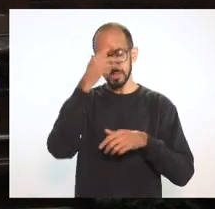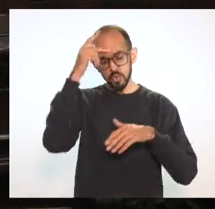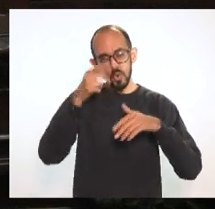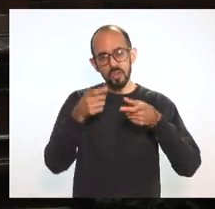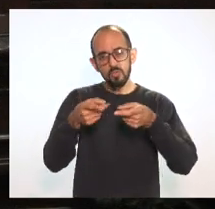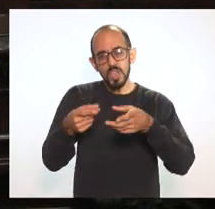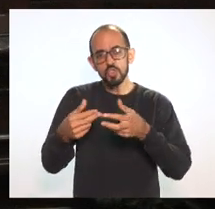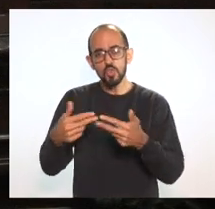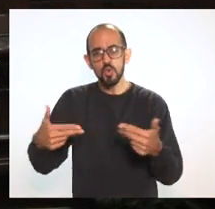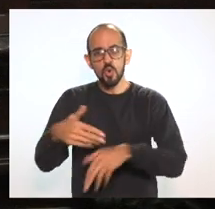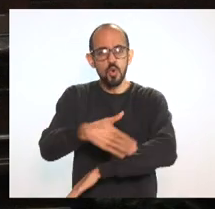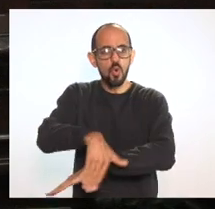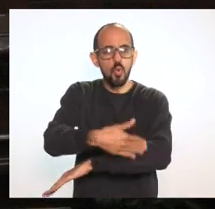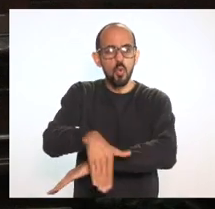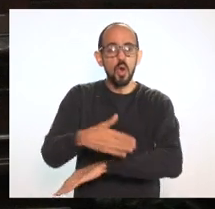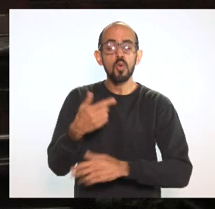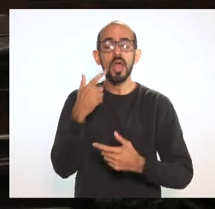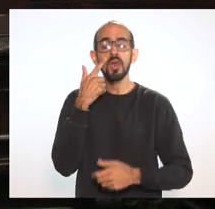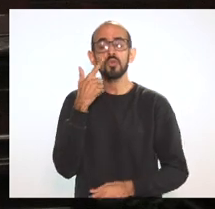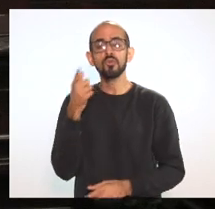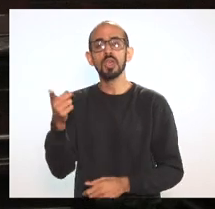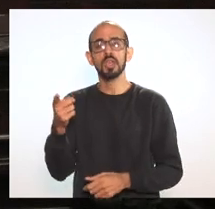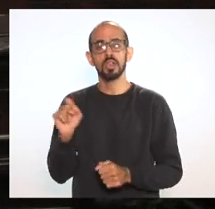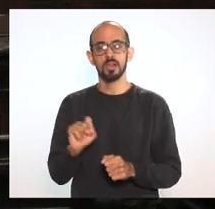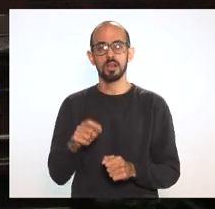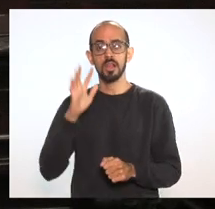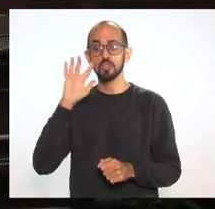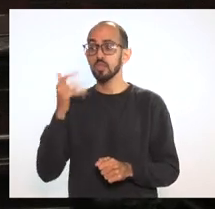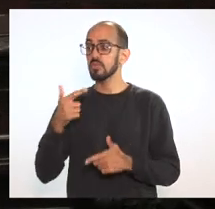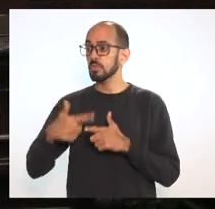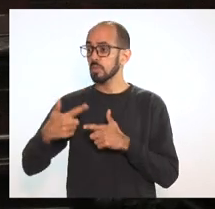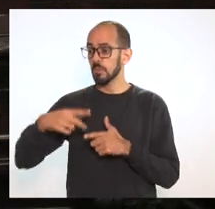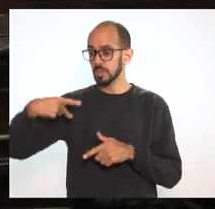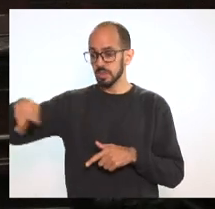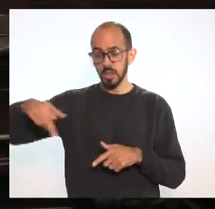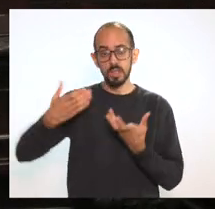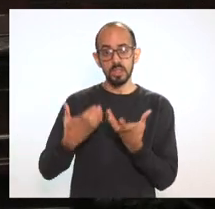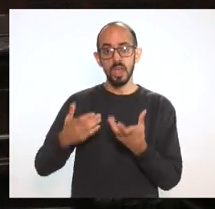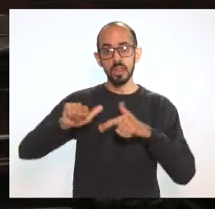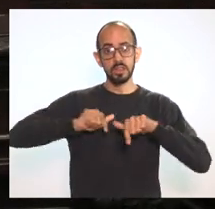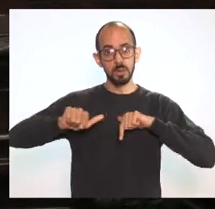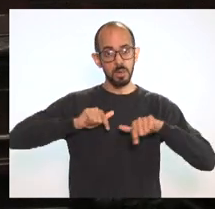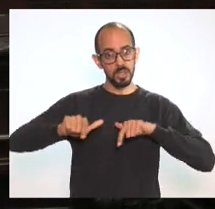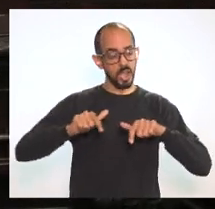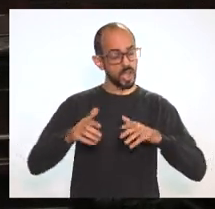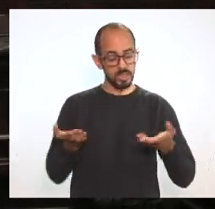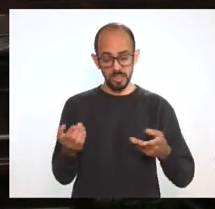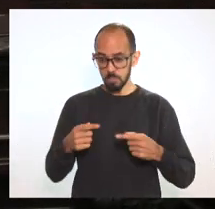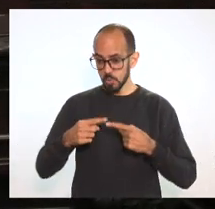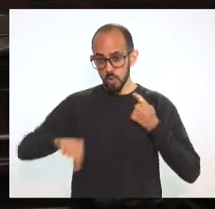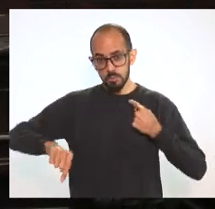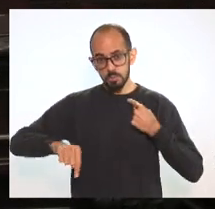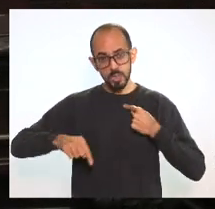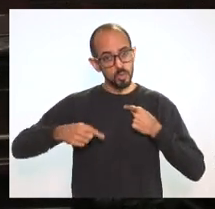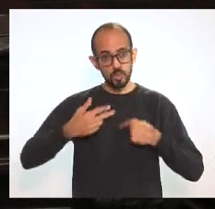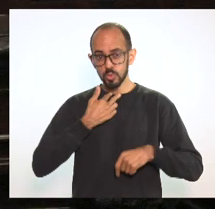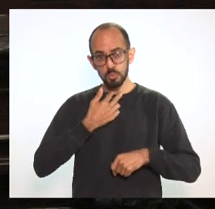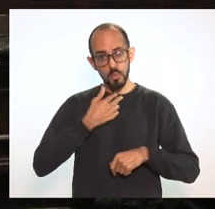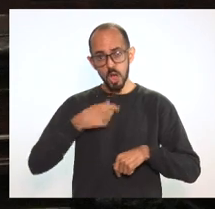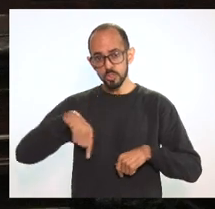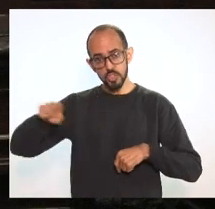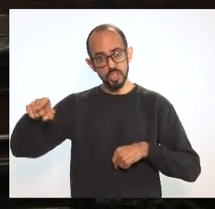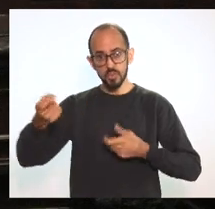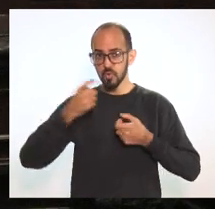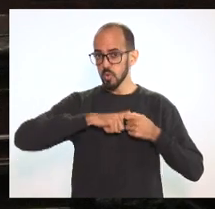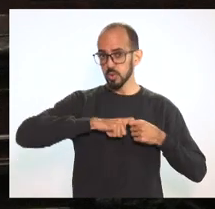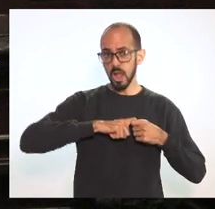estamos assistindo. Pessoas querendo trabalhar e tendo o seu direito cerceado de ir e vir. É triste